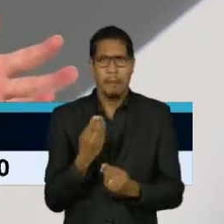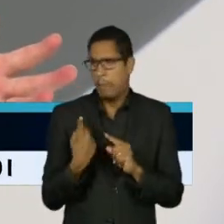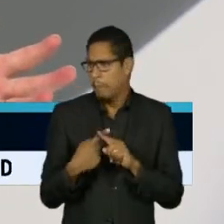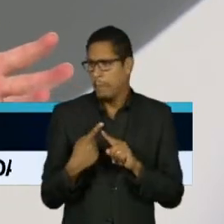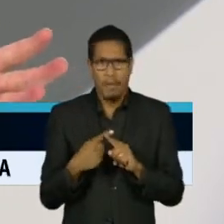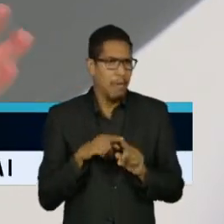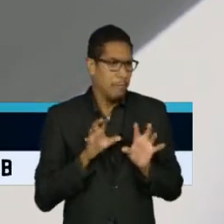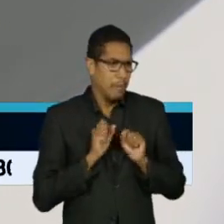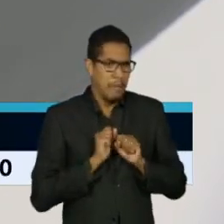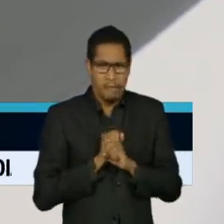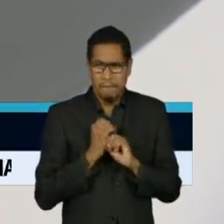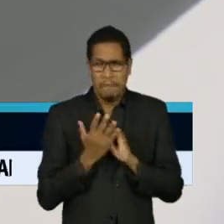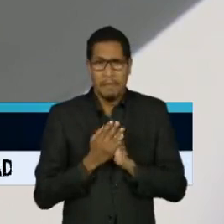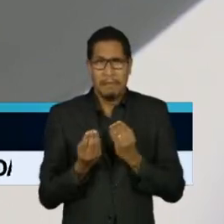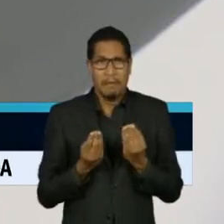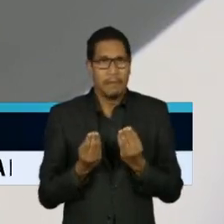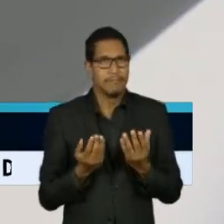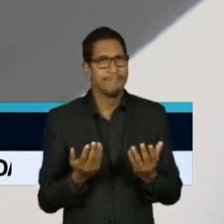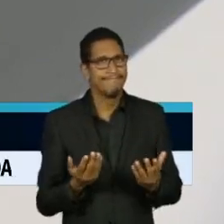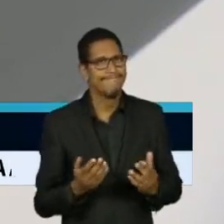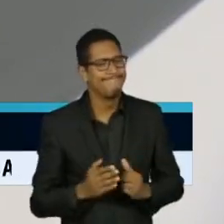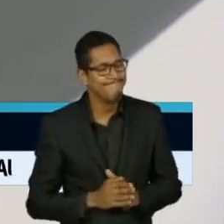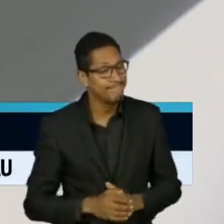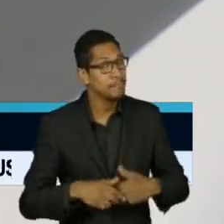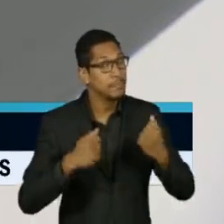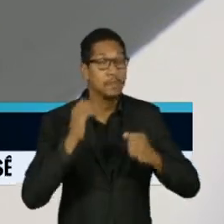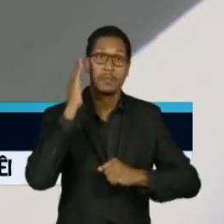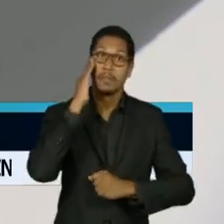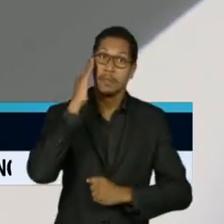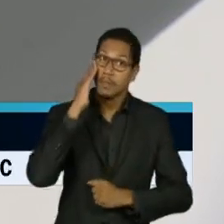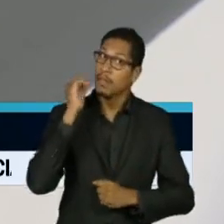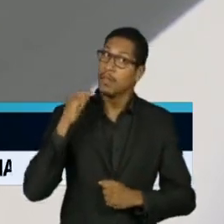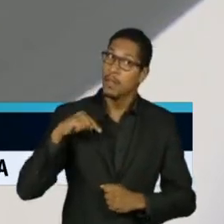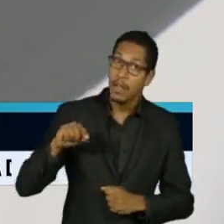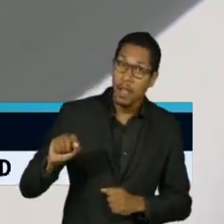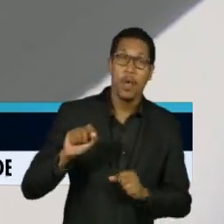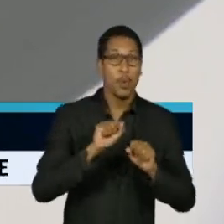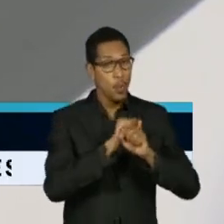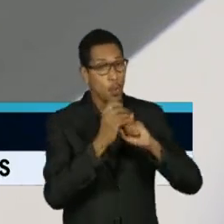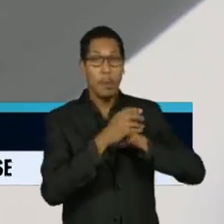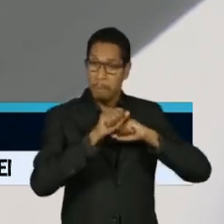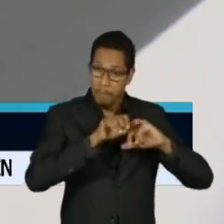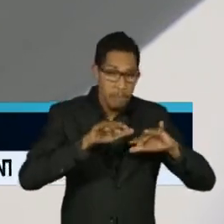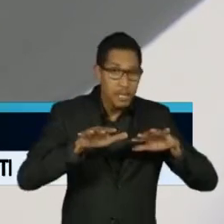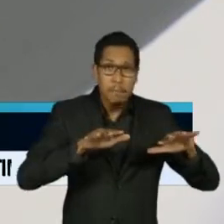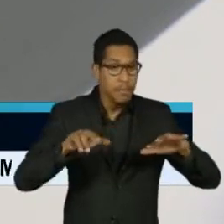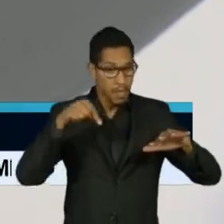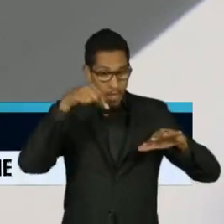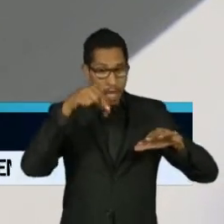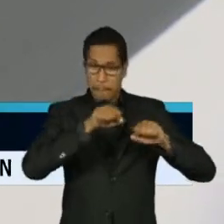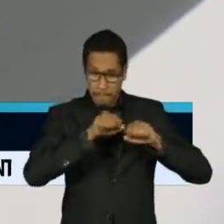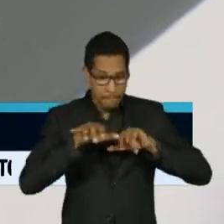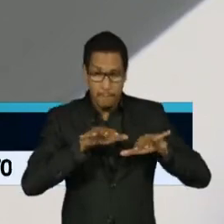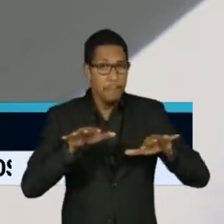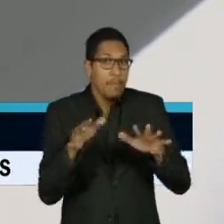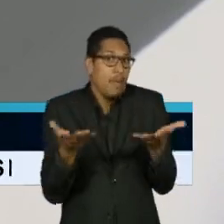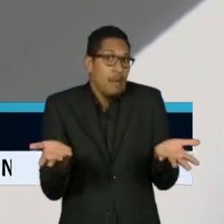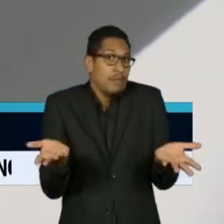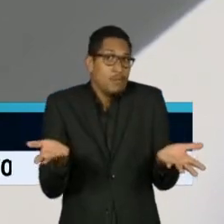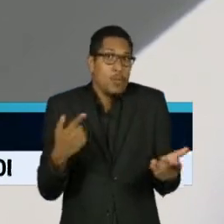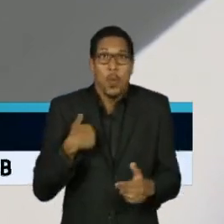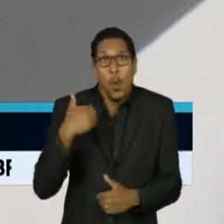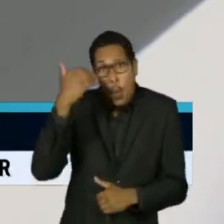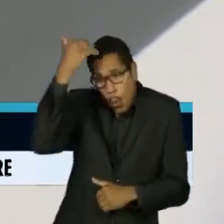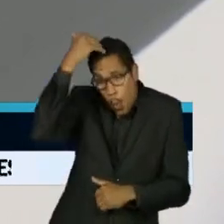esse bicho? Então, essa é uma coisa que a gente tem que entender. Nós estamos vivendo uma pandemia de uma doença infecciosa e